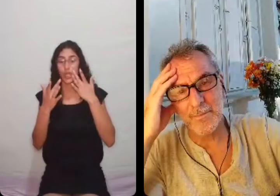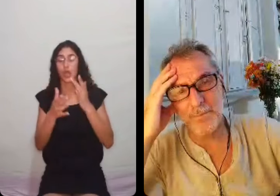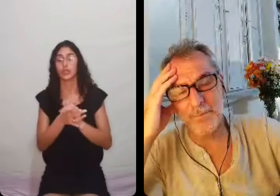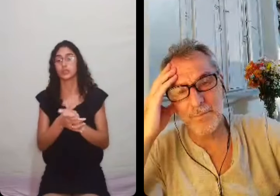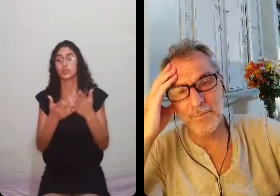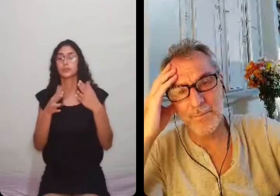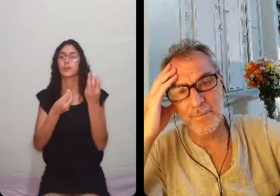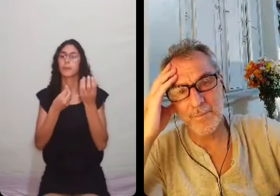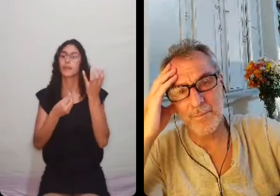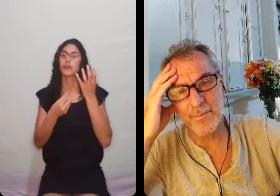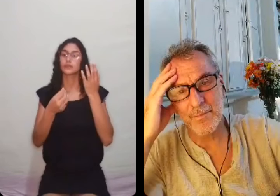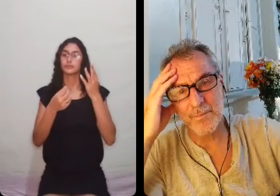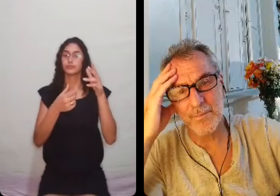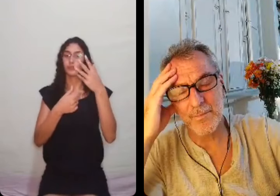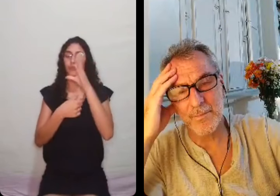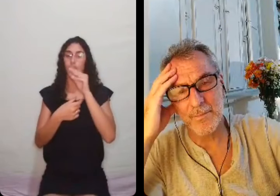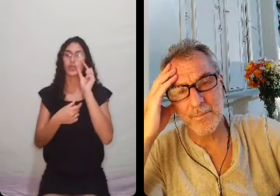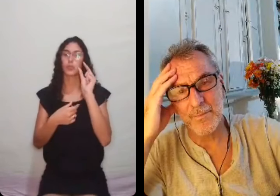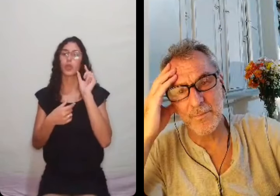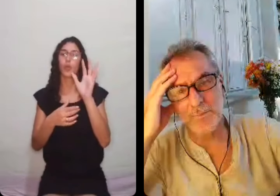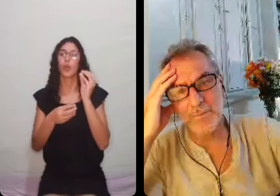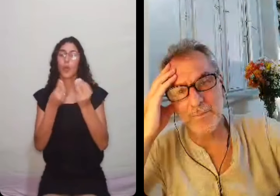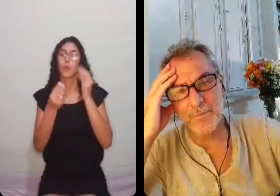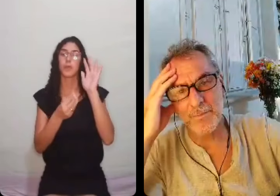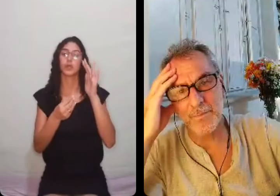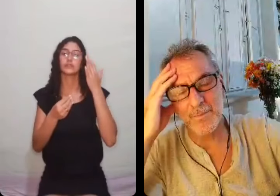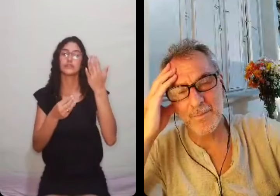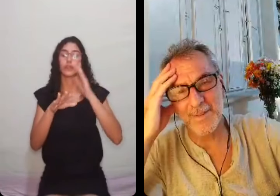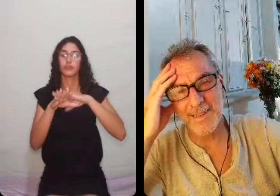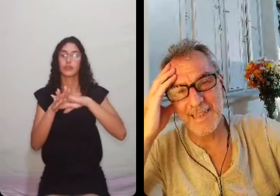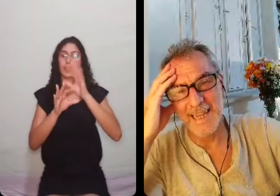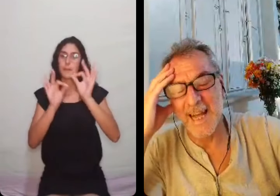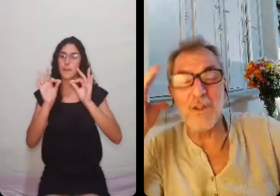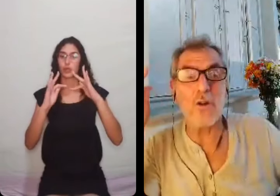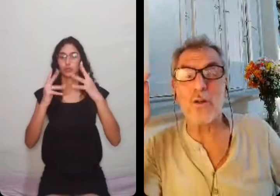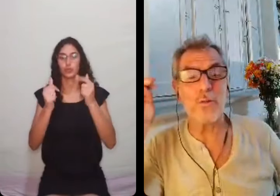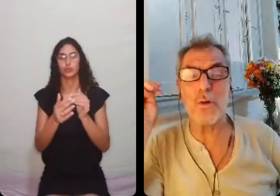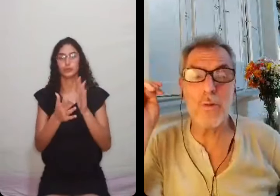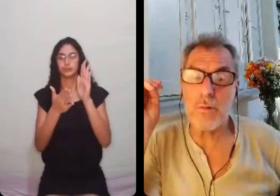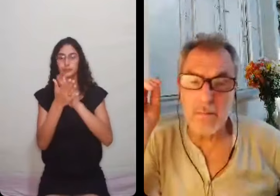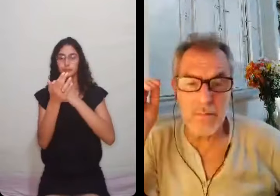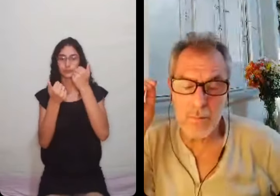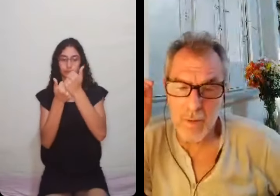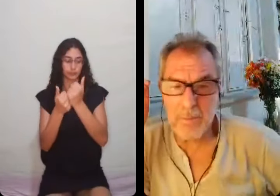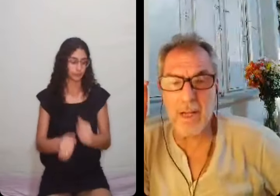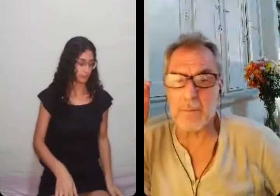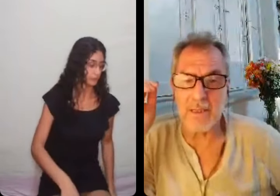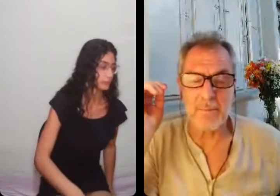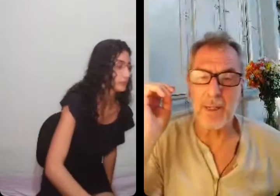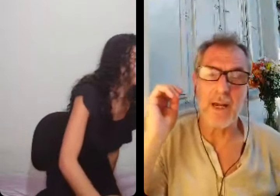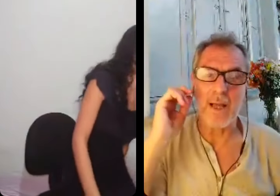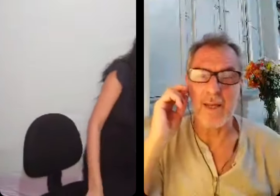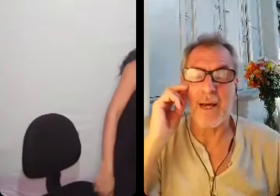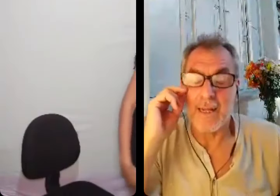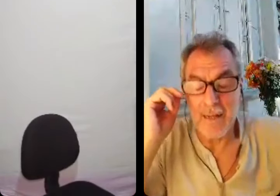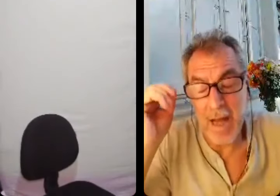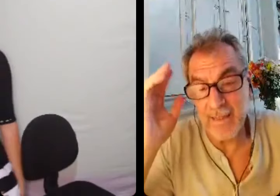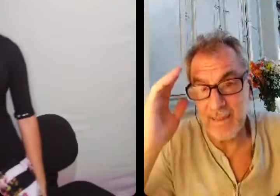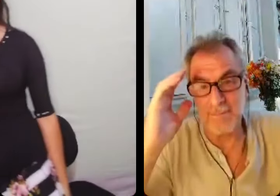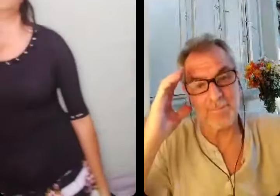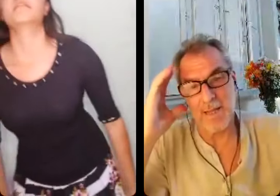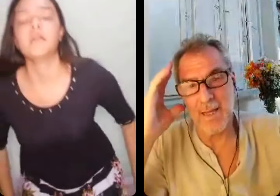contasse um pouquinho como é que foi montar esse quebra-cabeça todo aí junto. Não, não é um quebra-cabeça. Para nada.